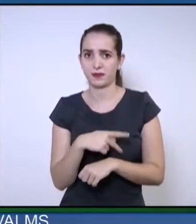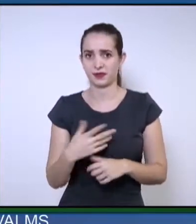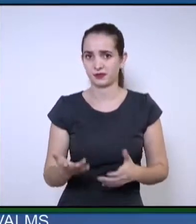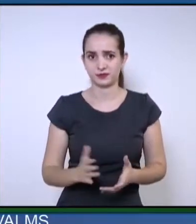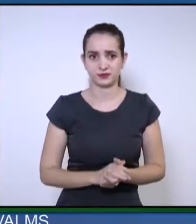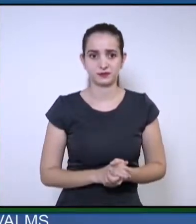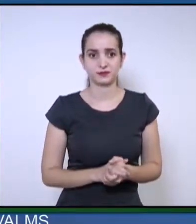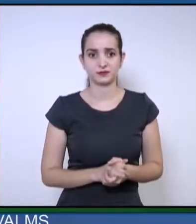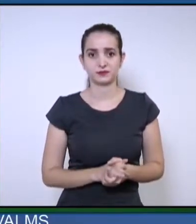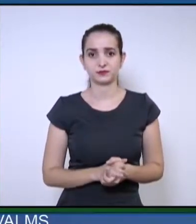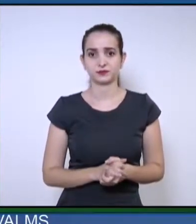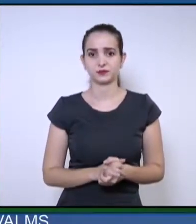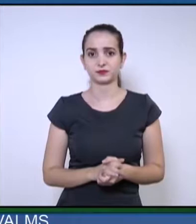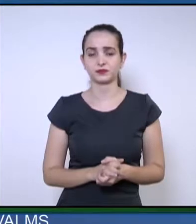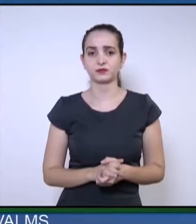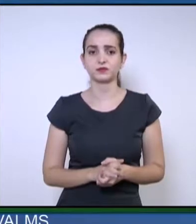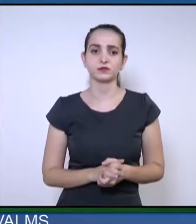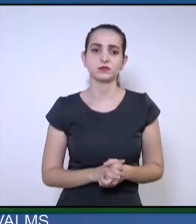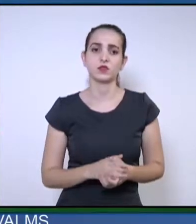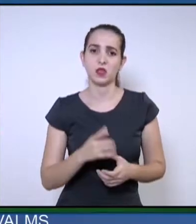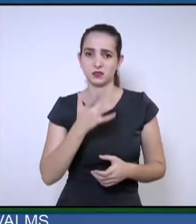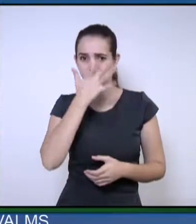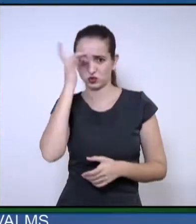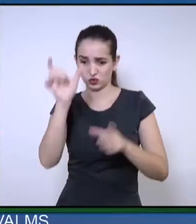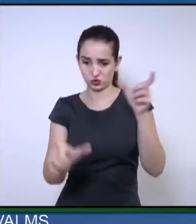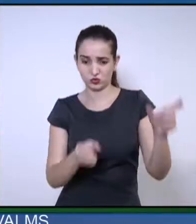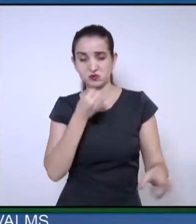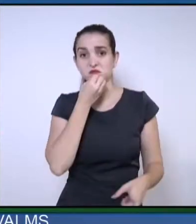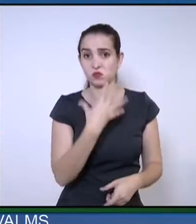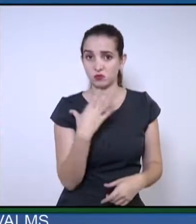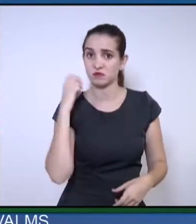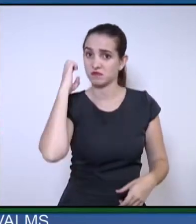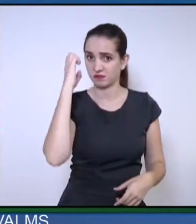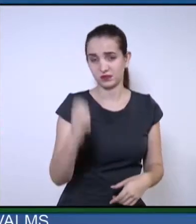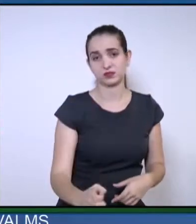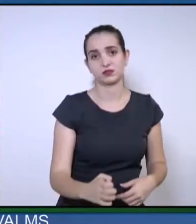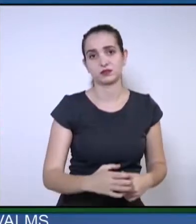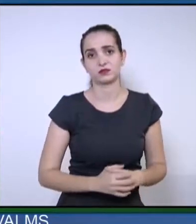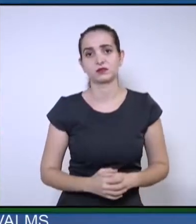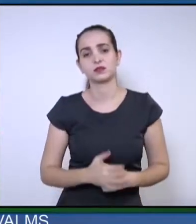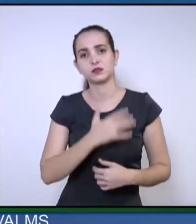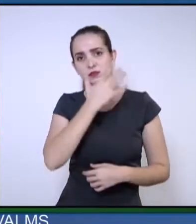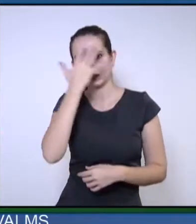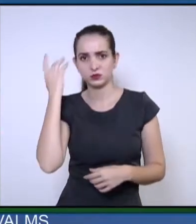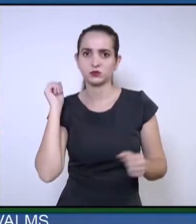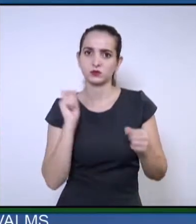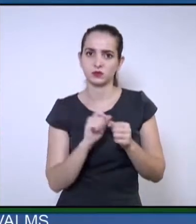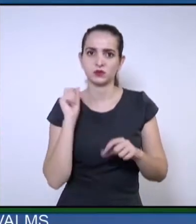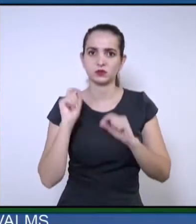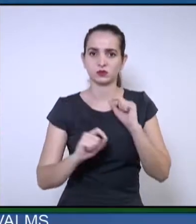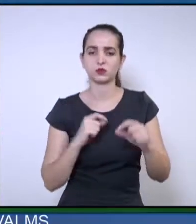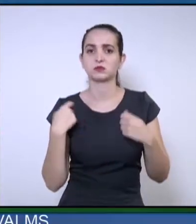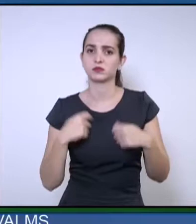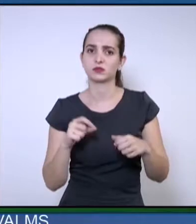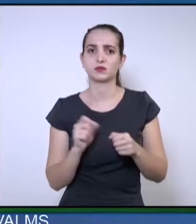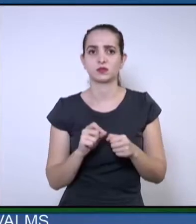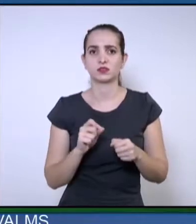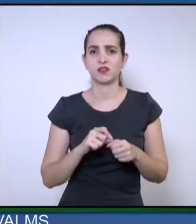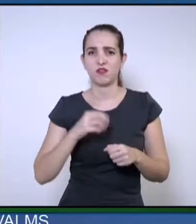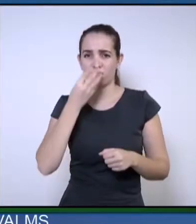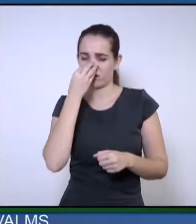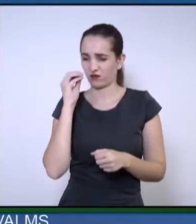maneira? Vão matar os bons, né? Aqueles que fazem o que tem que fazer.